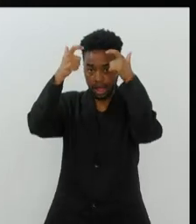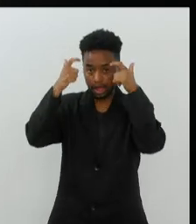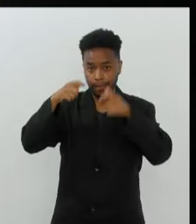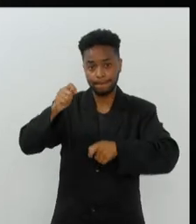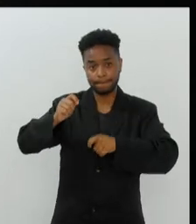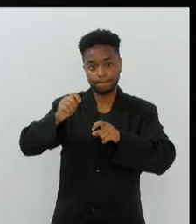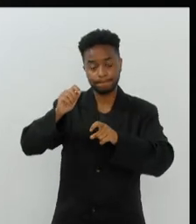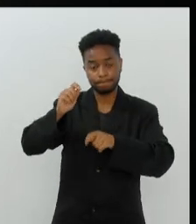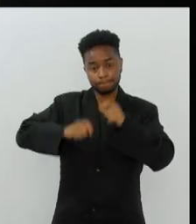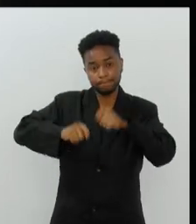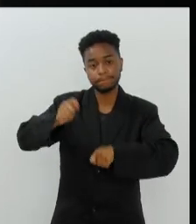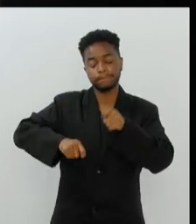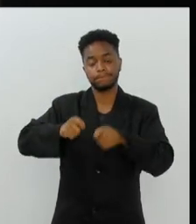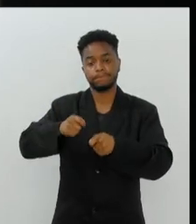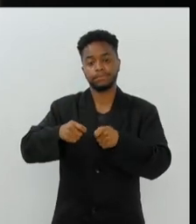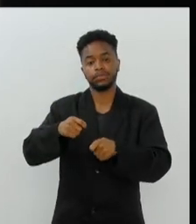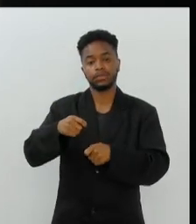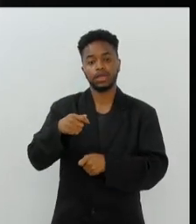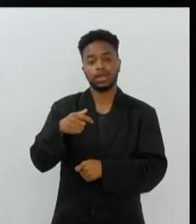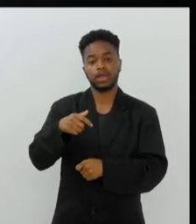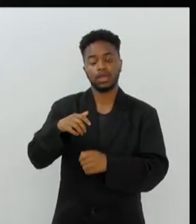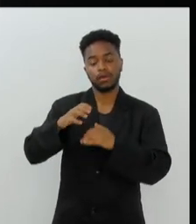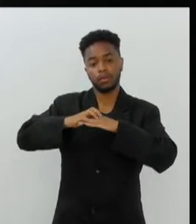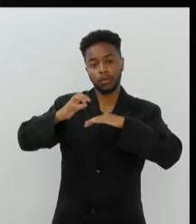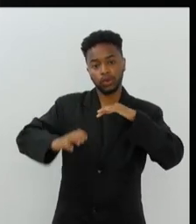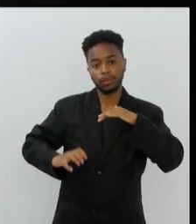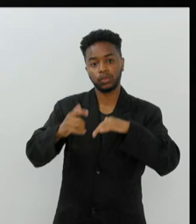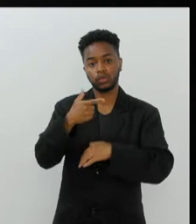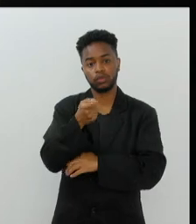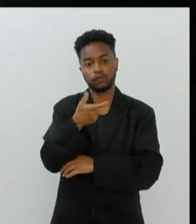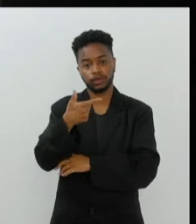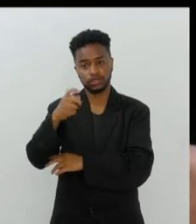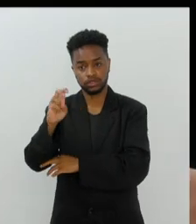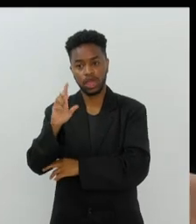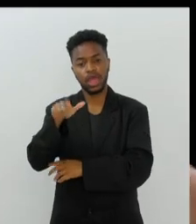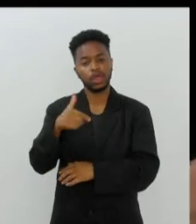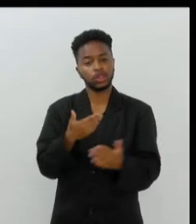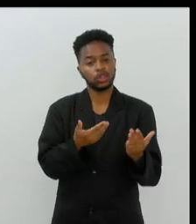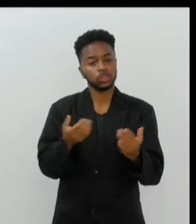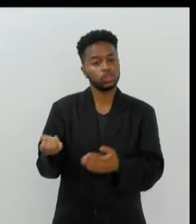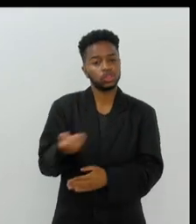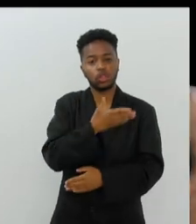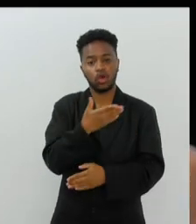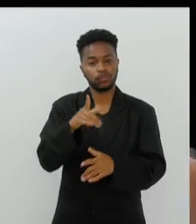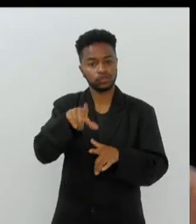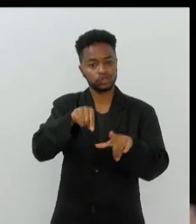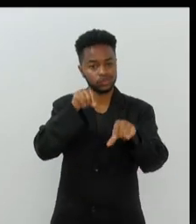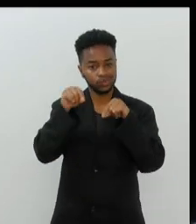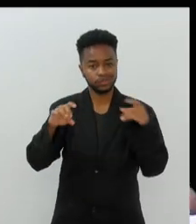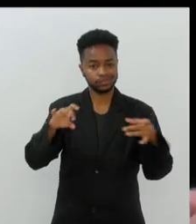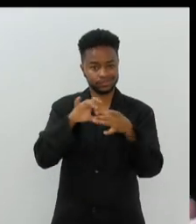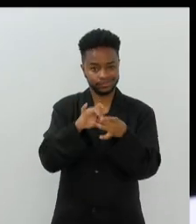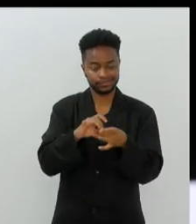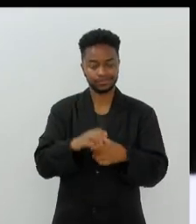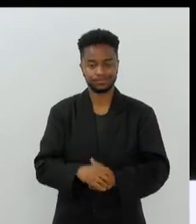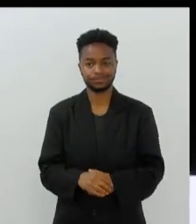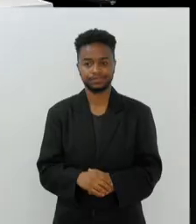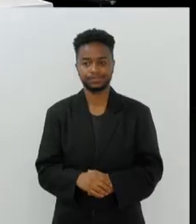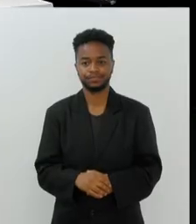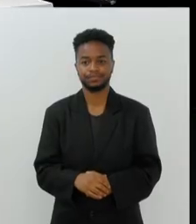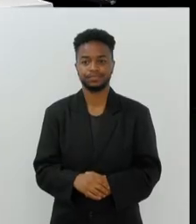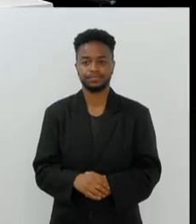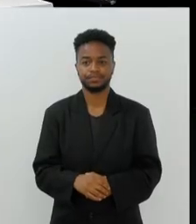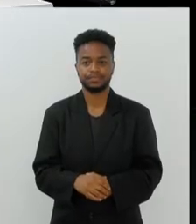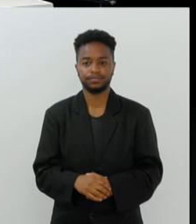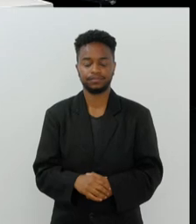Carnaval 2025, né? Então, ela é a mais nova rainha de bateria eleita no Carnaval Carioca. Sim.